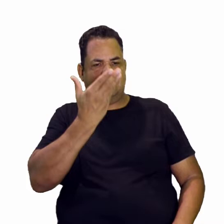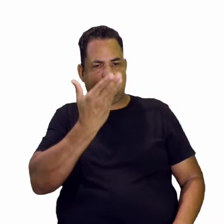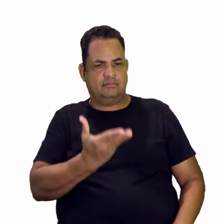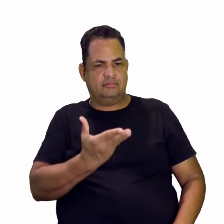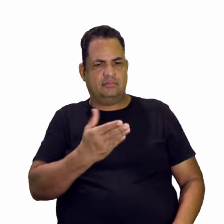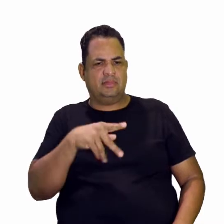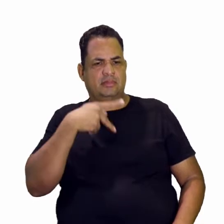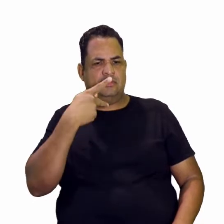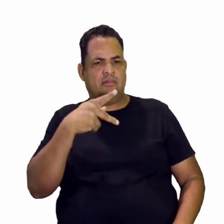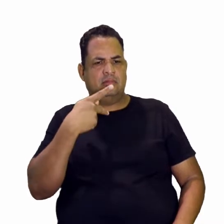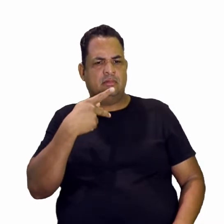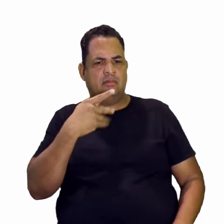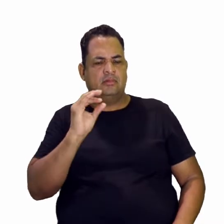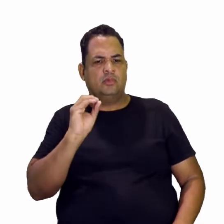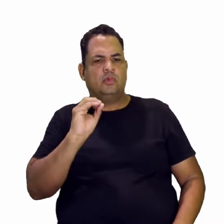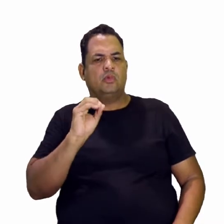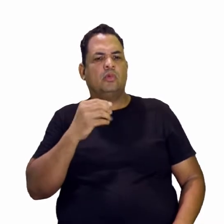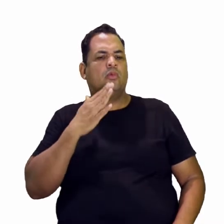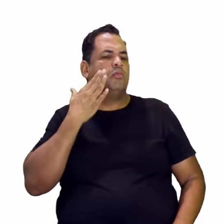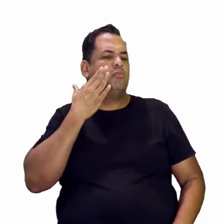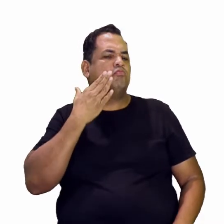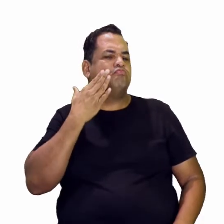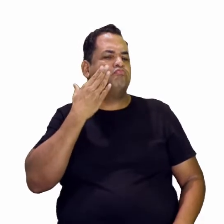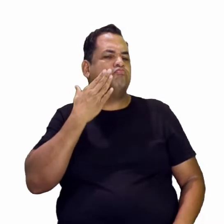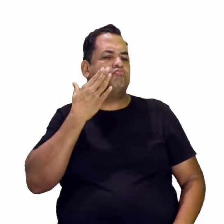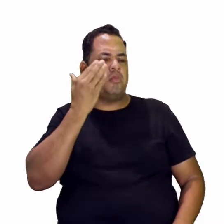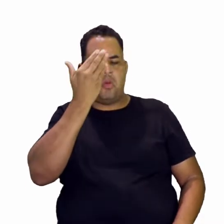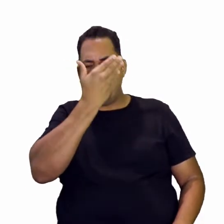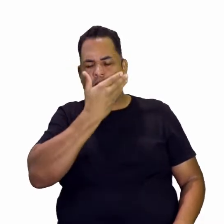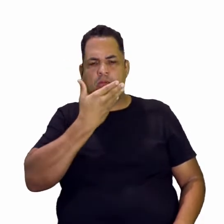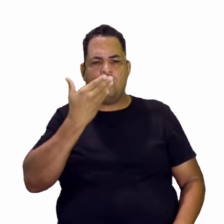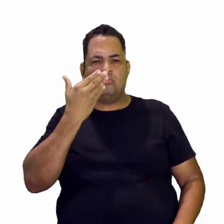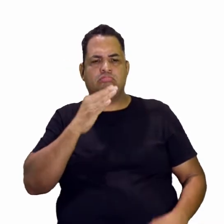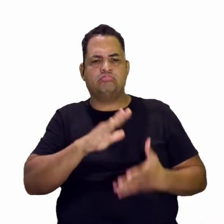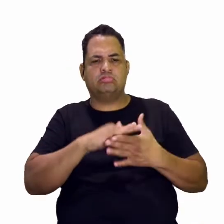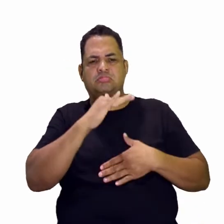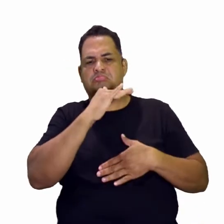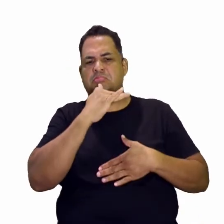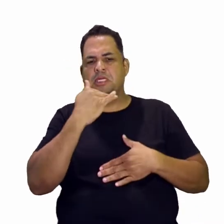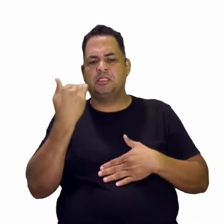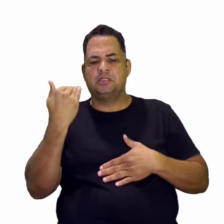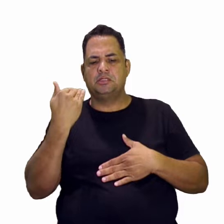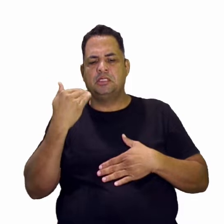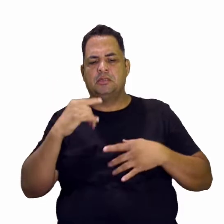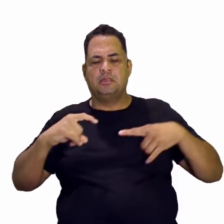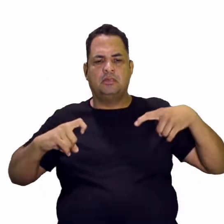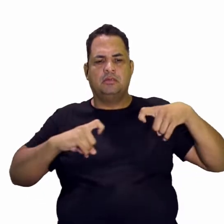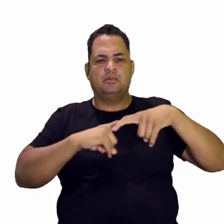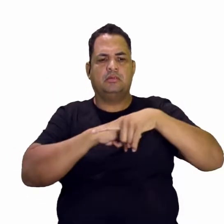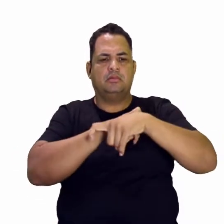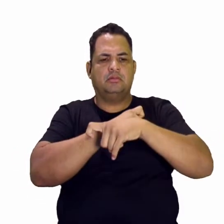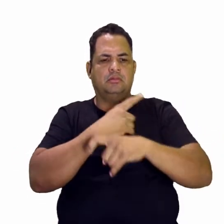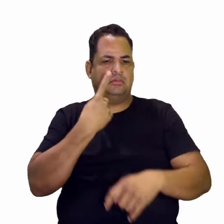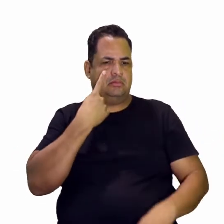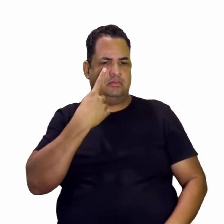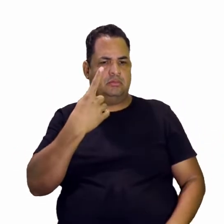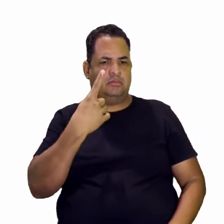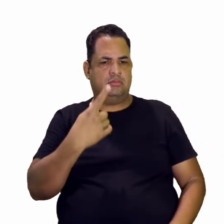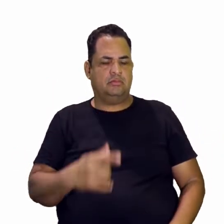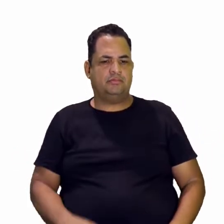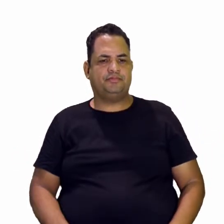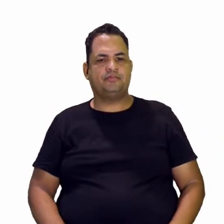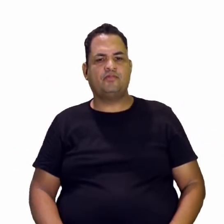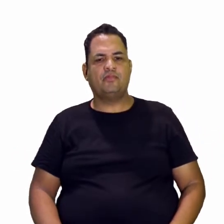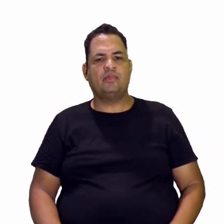amiga, me fale, como que era o rosto desse matador de bactérias? Aí eu fiquei imaginando, nessa bactériazinha, a bichinha tá